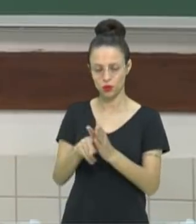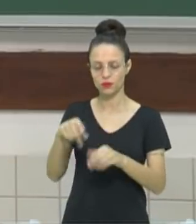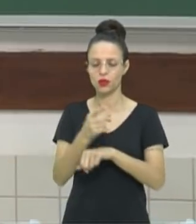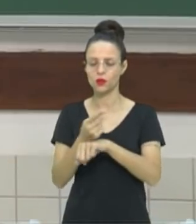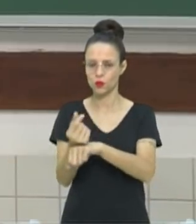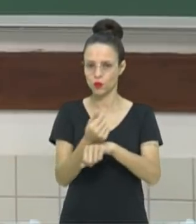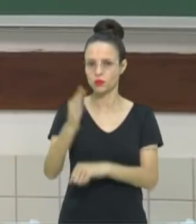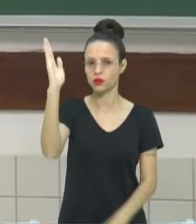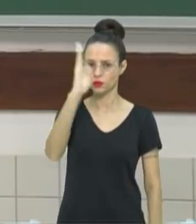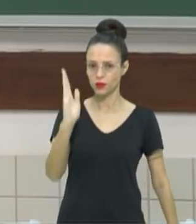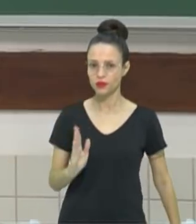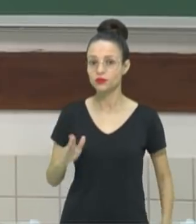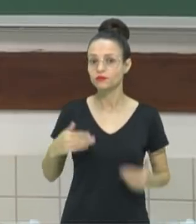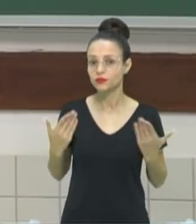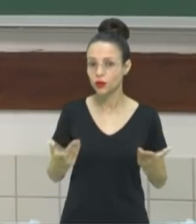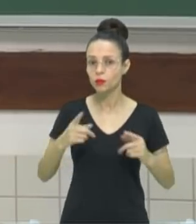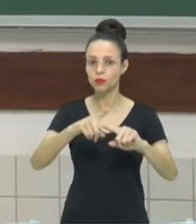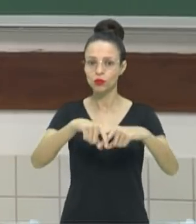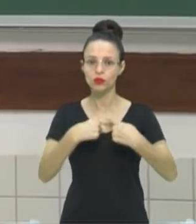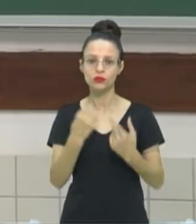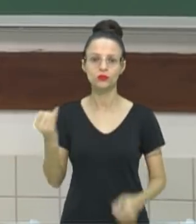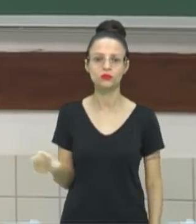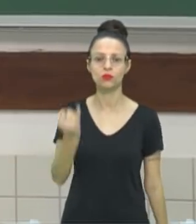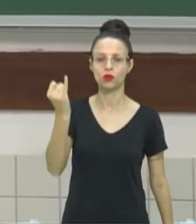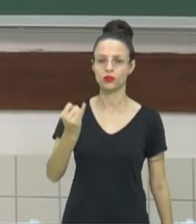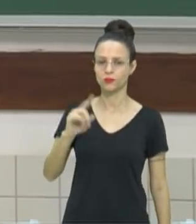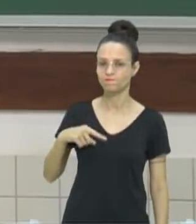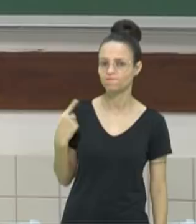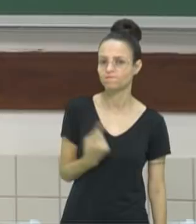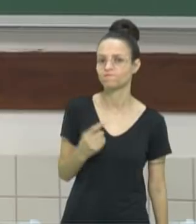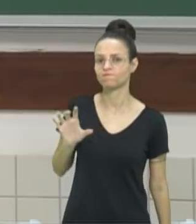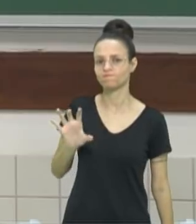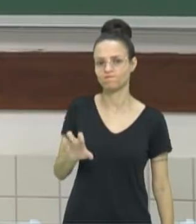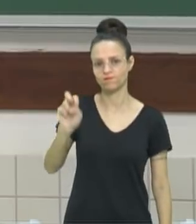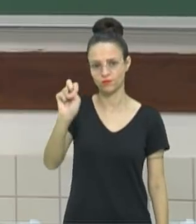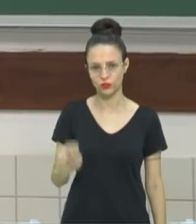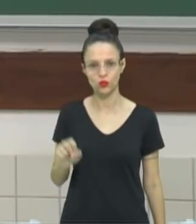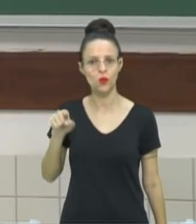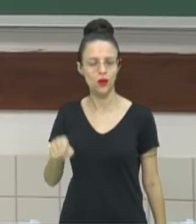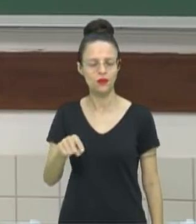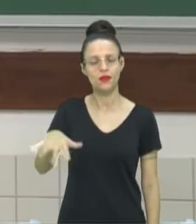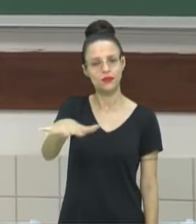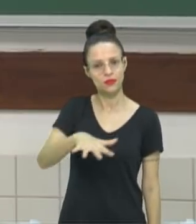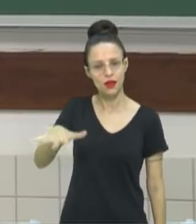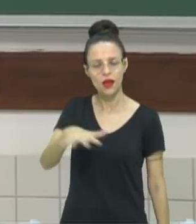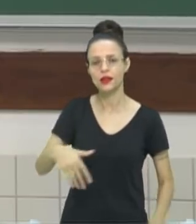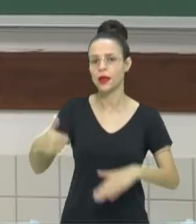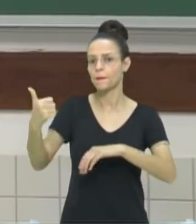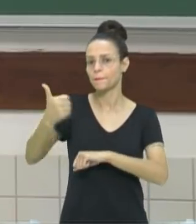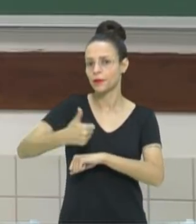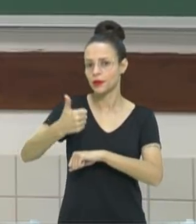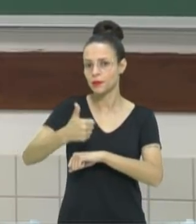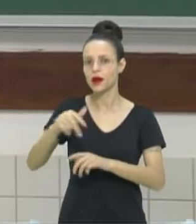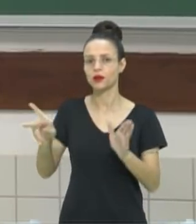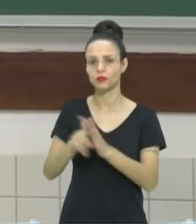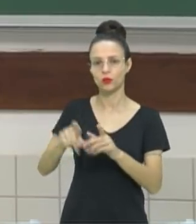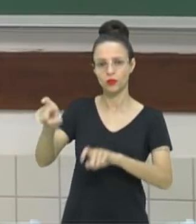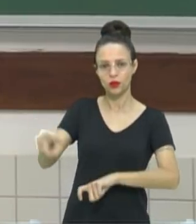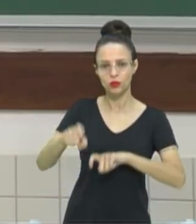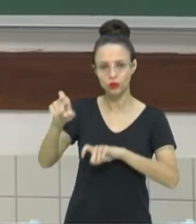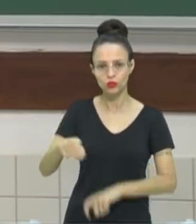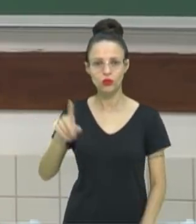nosso país. Daí a importância da nossa região neste setor, né, no setor primário, na agricultura.